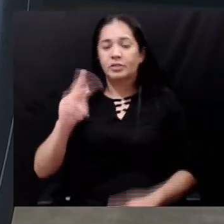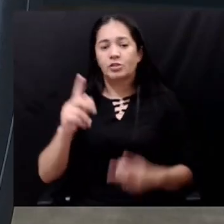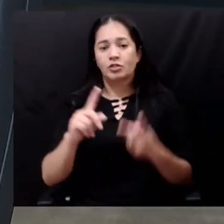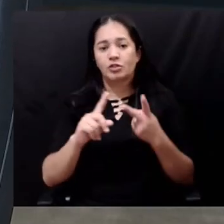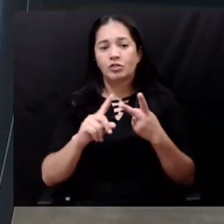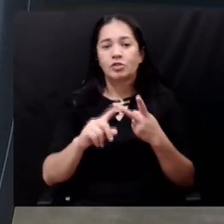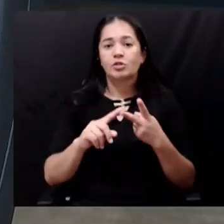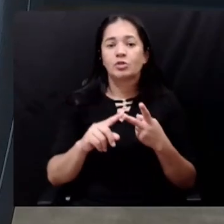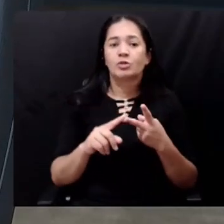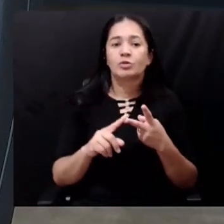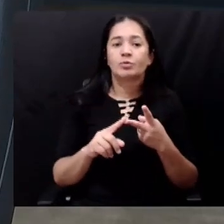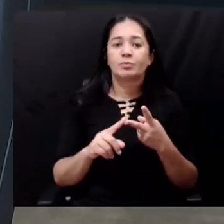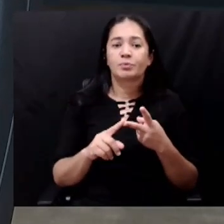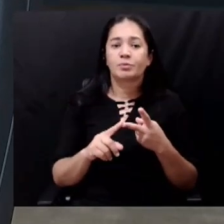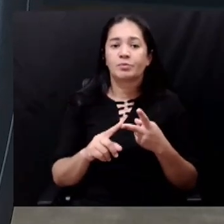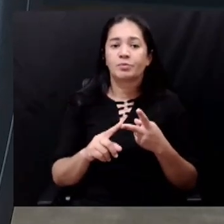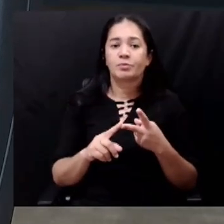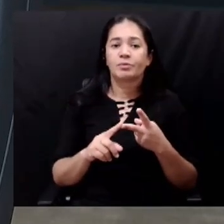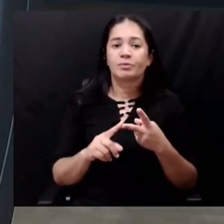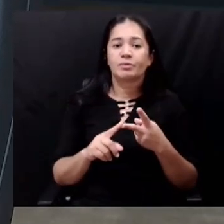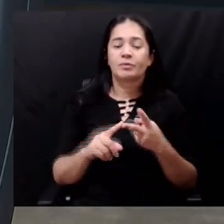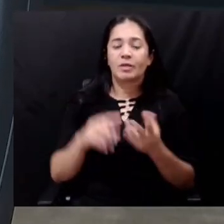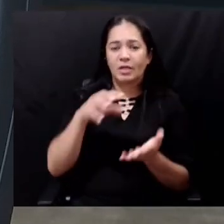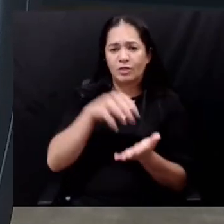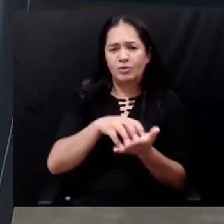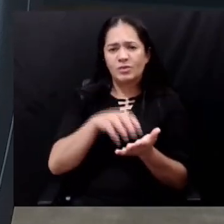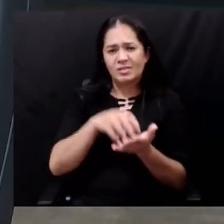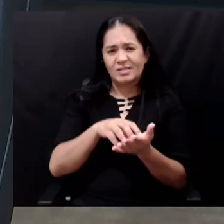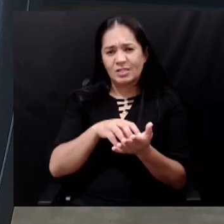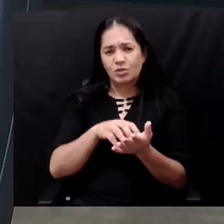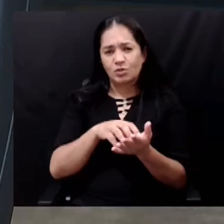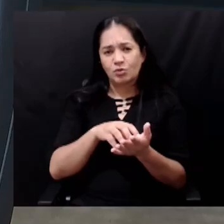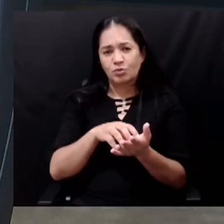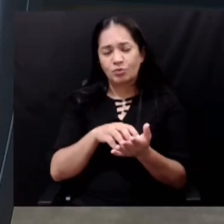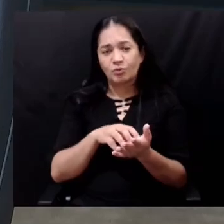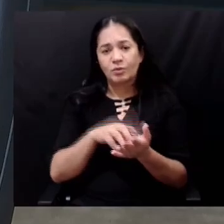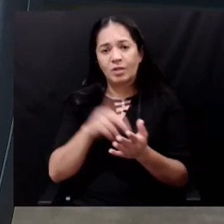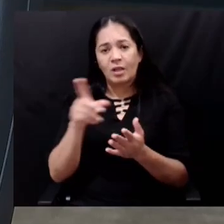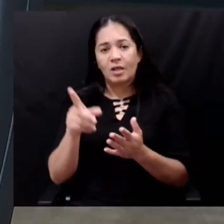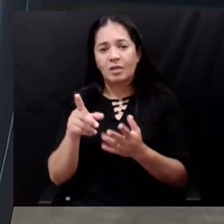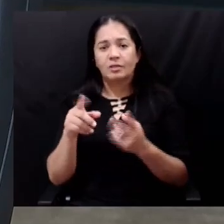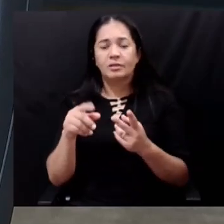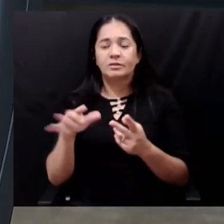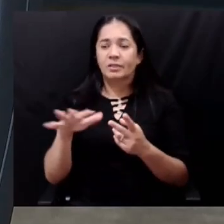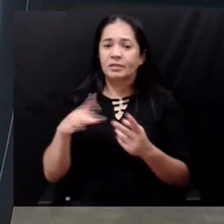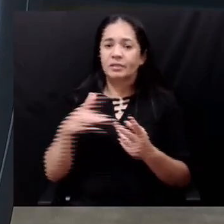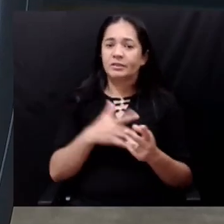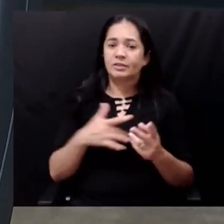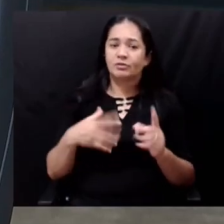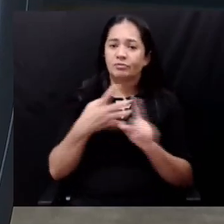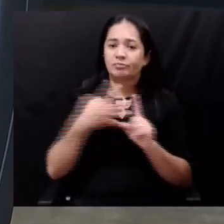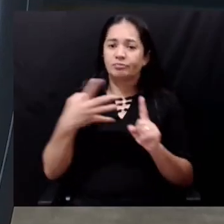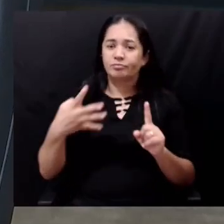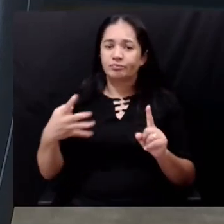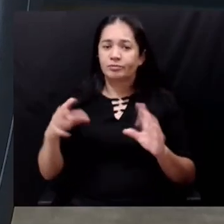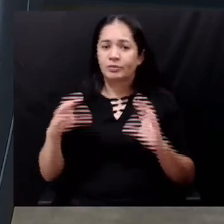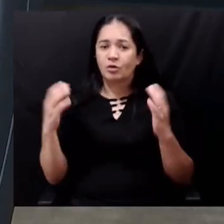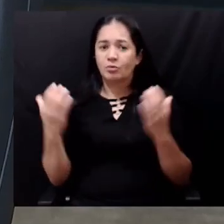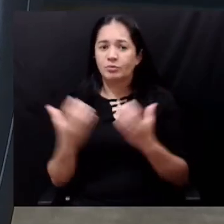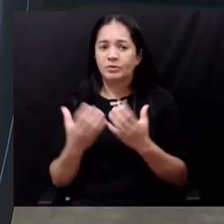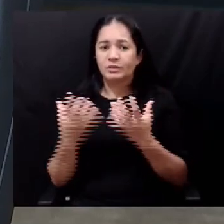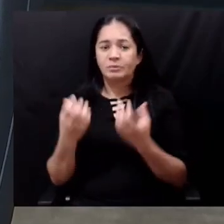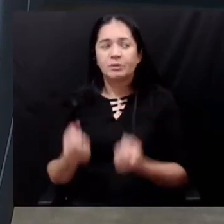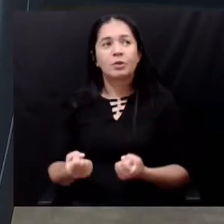para mãe solo, mas é em cima de um serviço de saúde LGBT, então essa comunidade é muito acolhida.